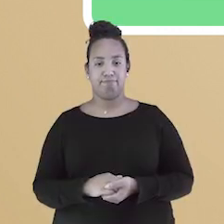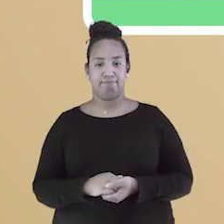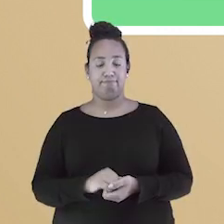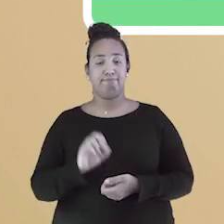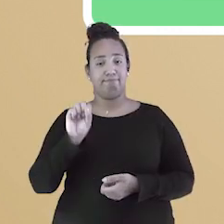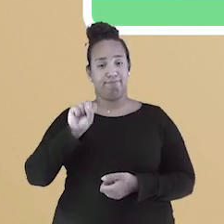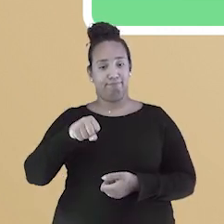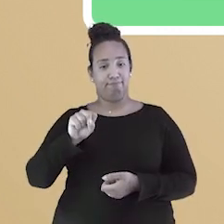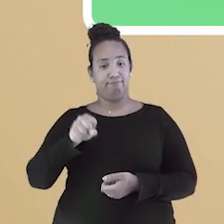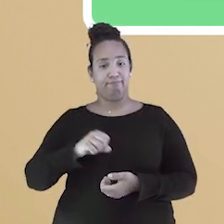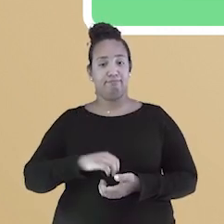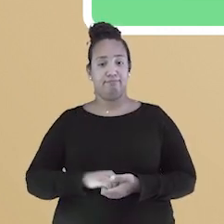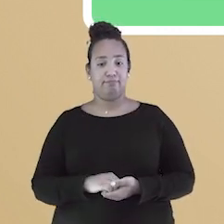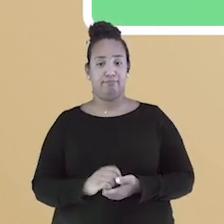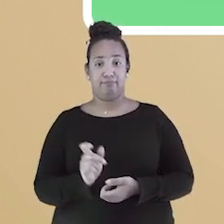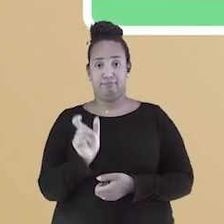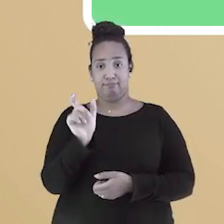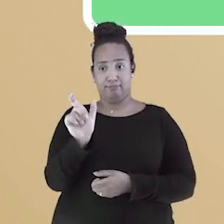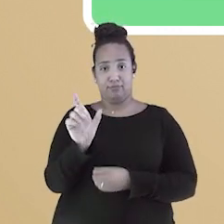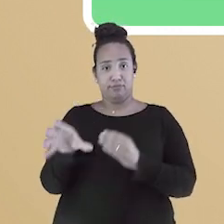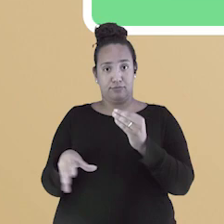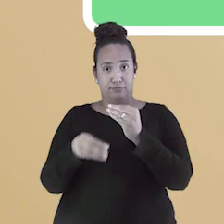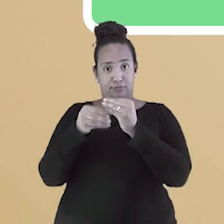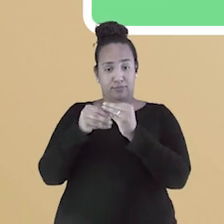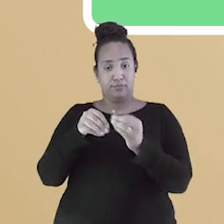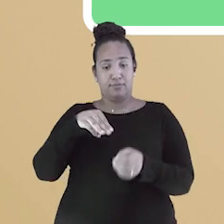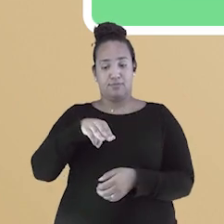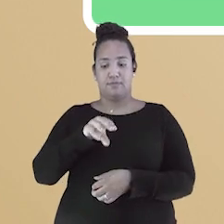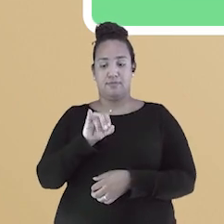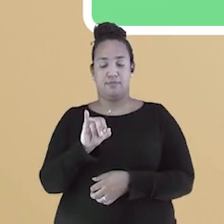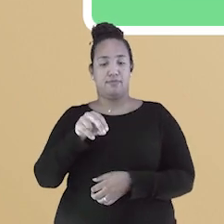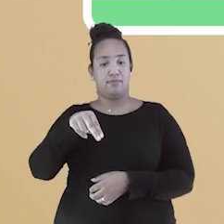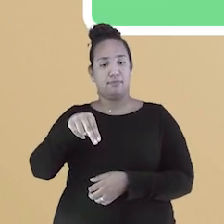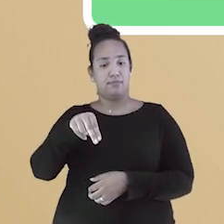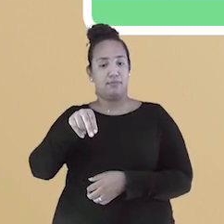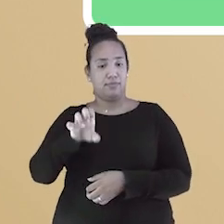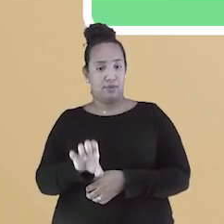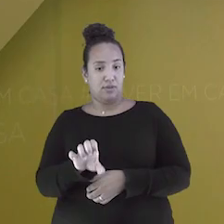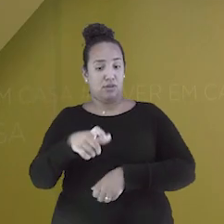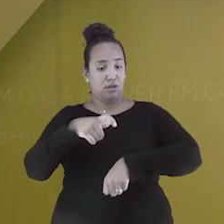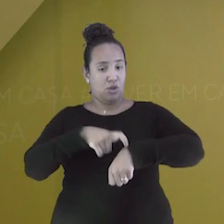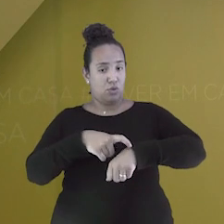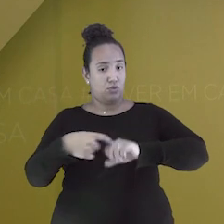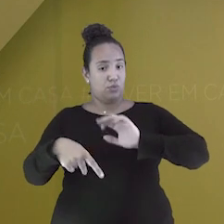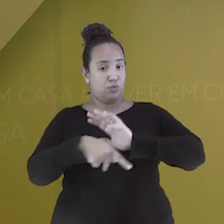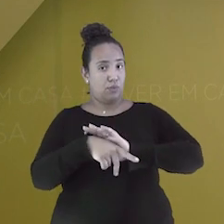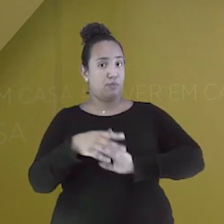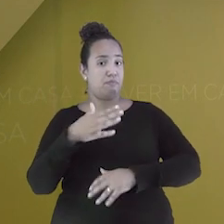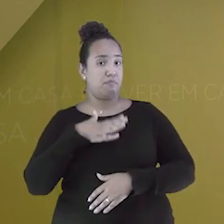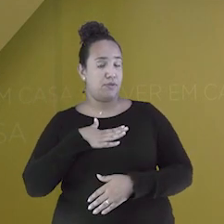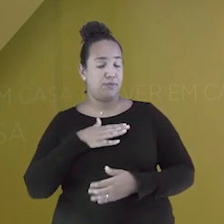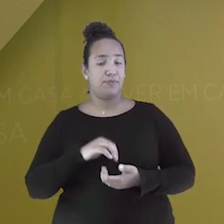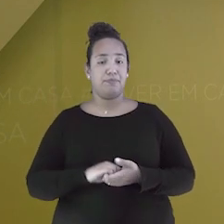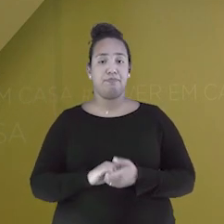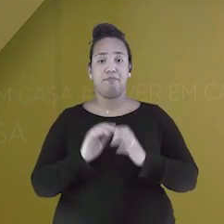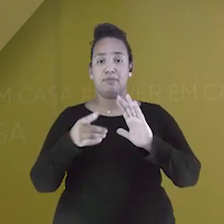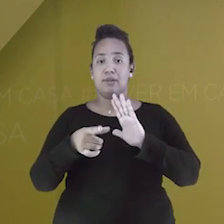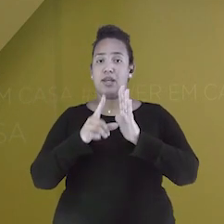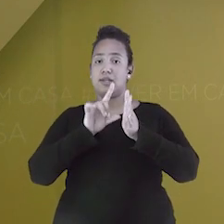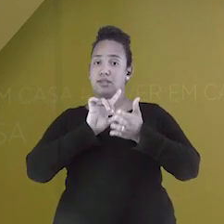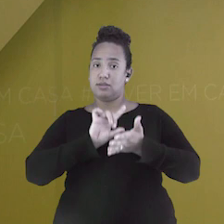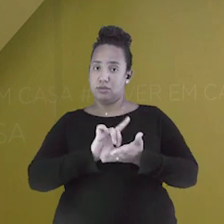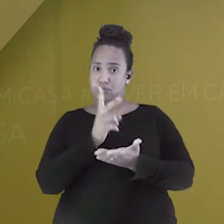Exatamente. This watch is mine. Este relógio é meu. Antes de prosseguirmos, por favor, registrem